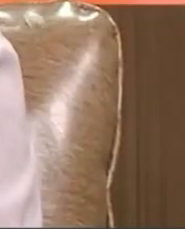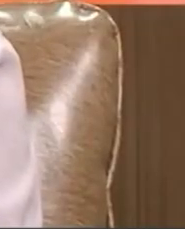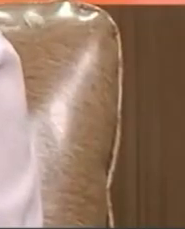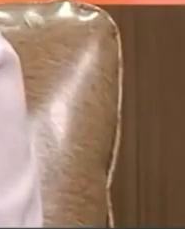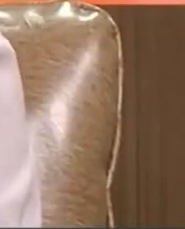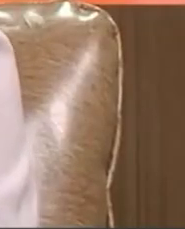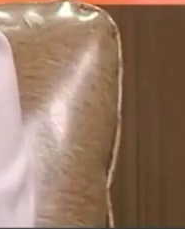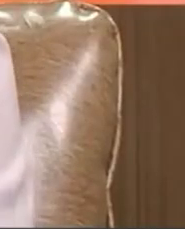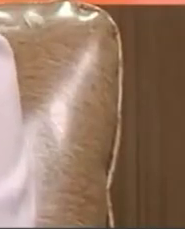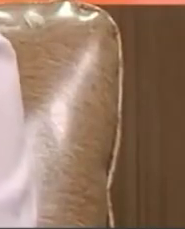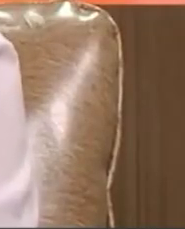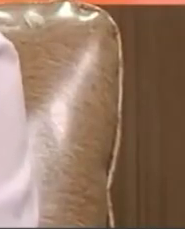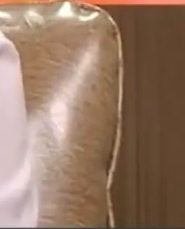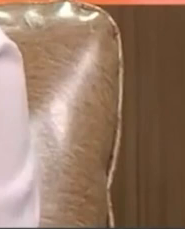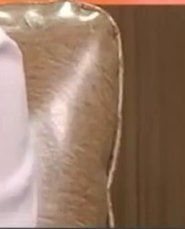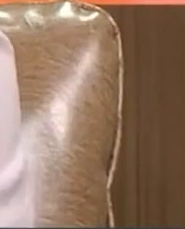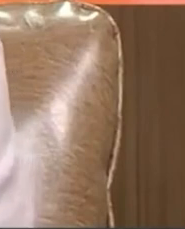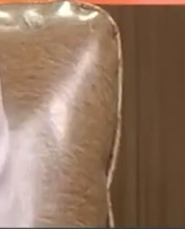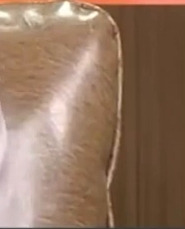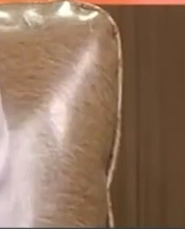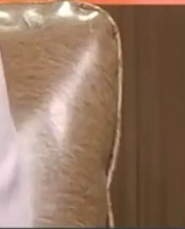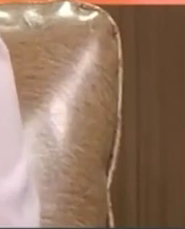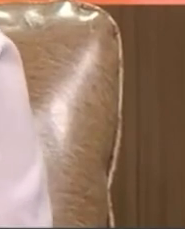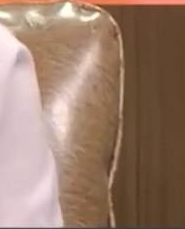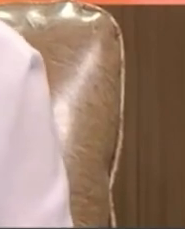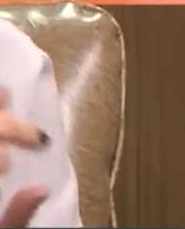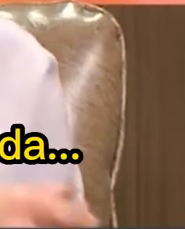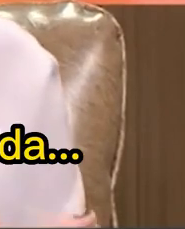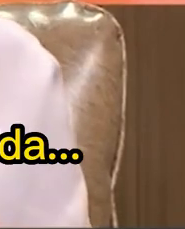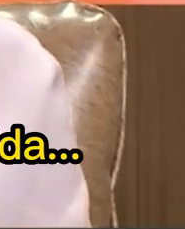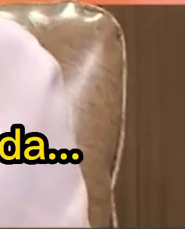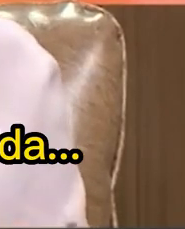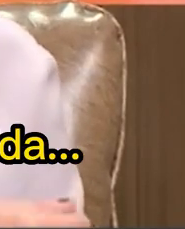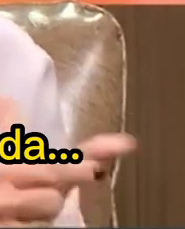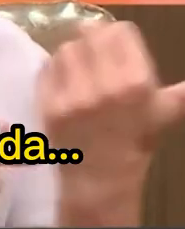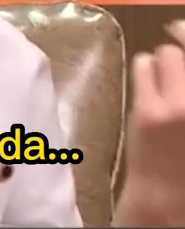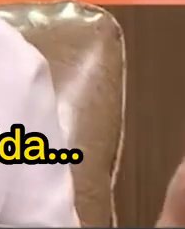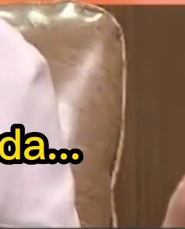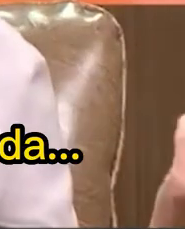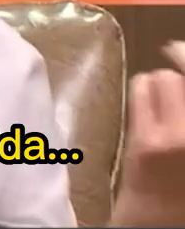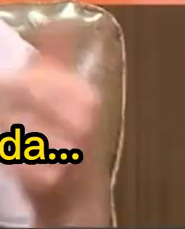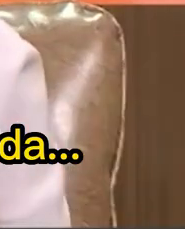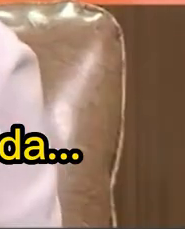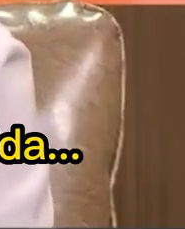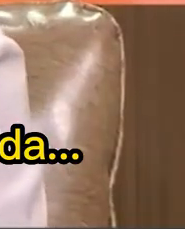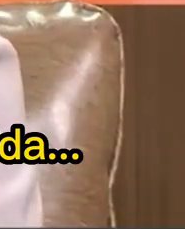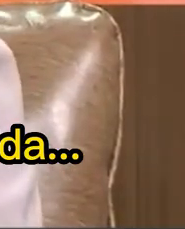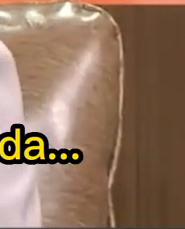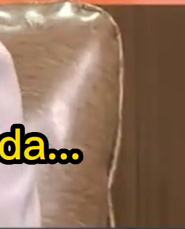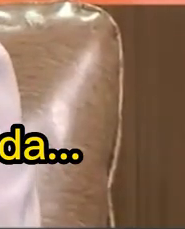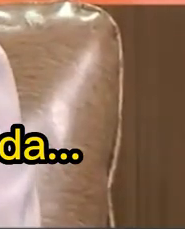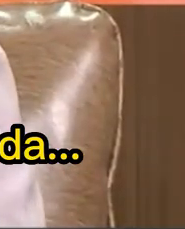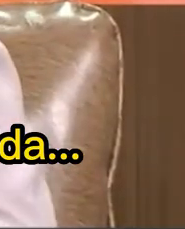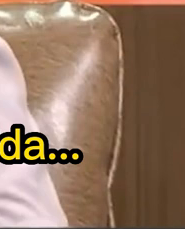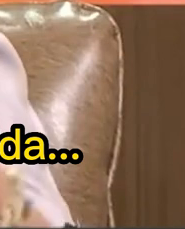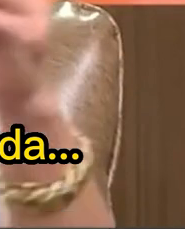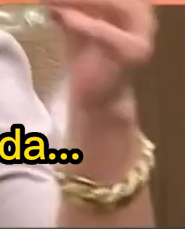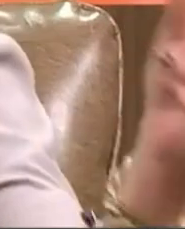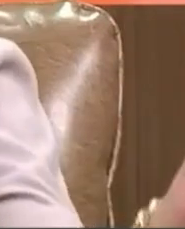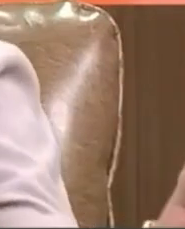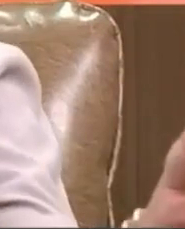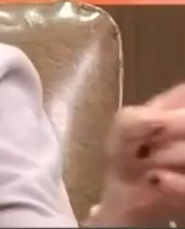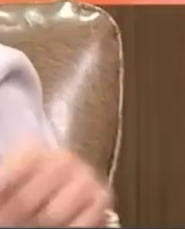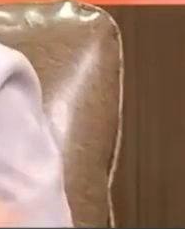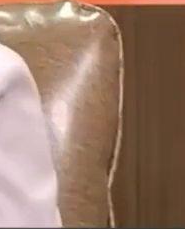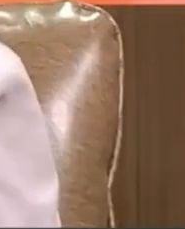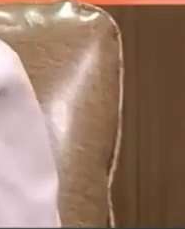boas notícias. O salário mínimo, o aumento das bolsas, o... Minha Casa Minha Vida. Minha Casa Minha Vida retomada.